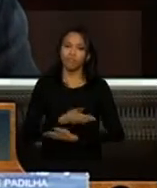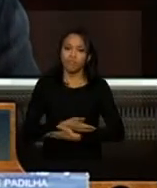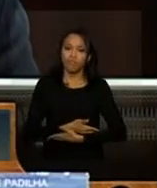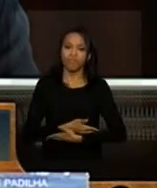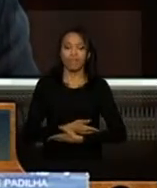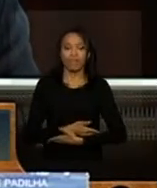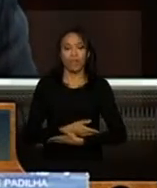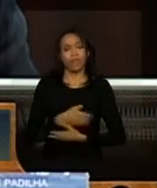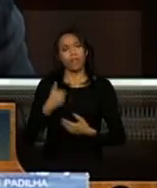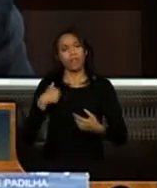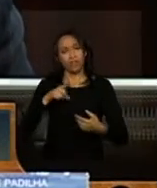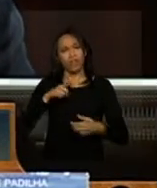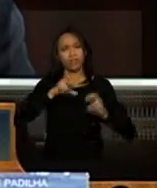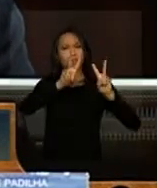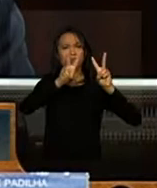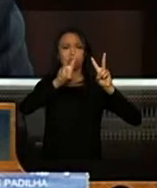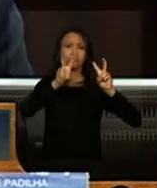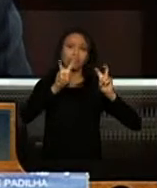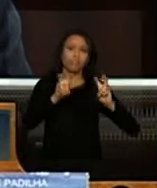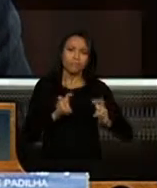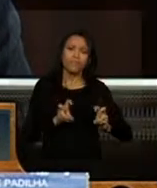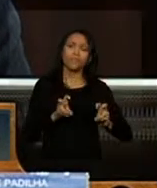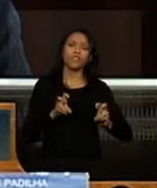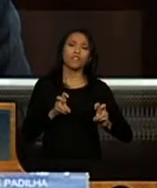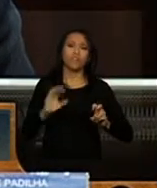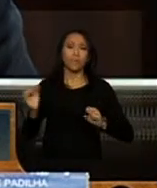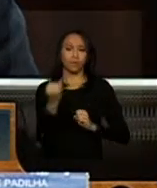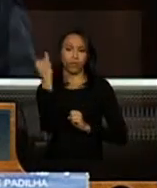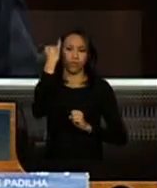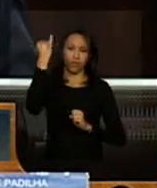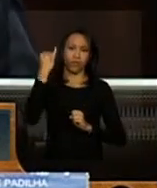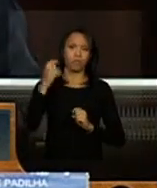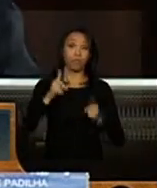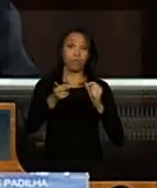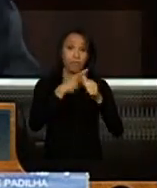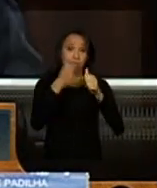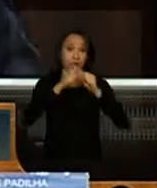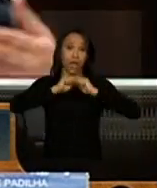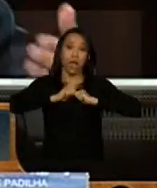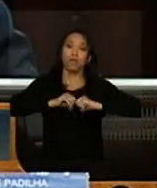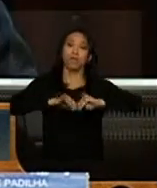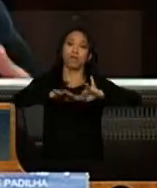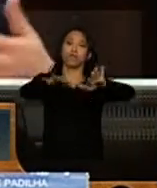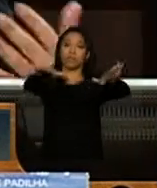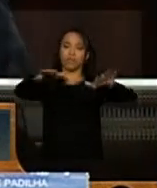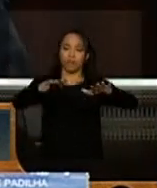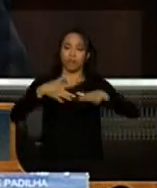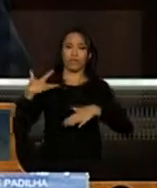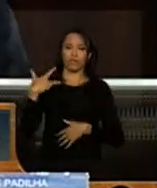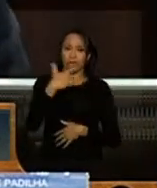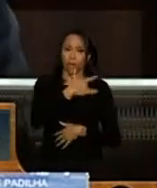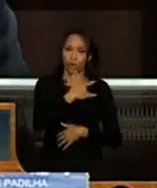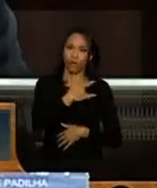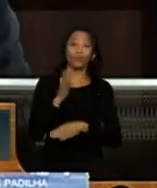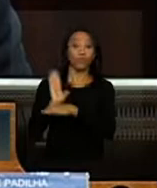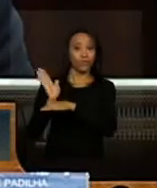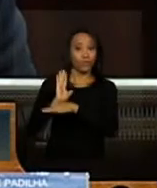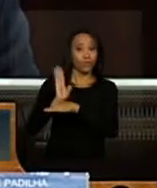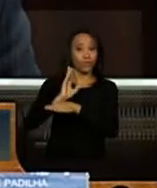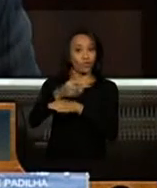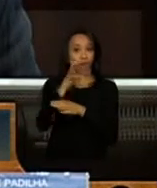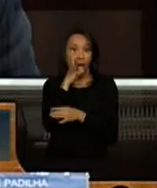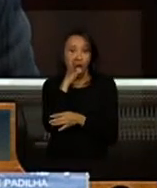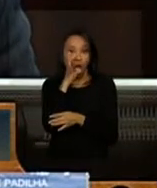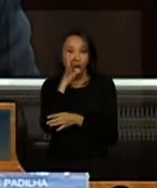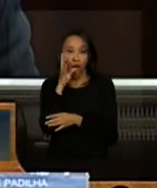algumas questões que foram decisivas para isso, né? O primeiro, a ampliação da atenção primária em saúde. O próprio vídeo